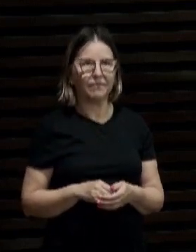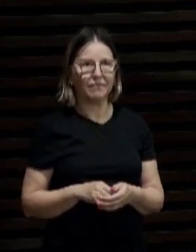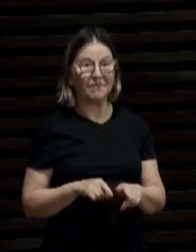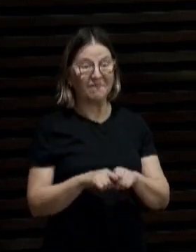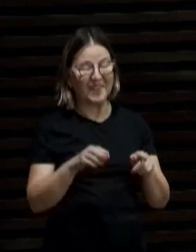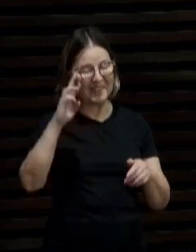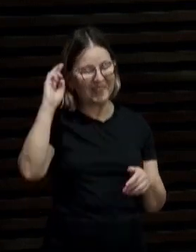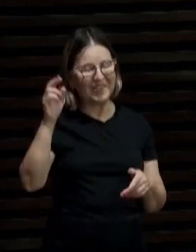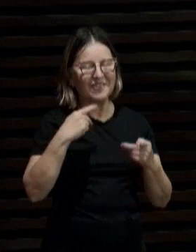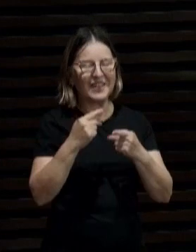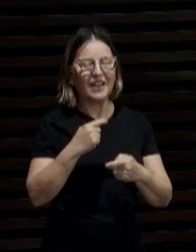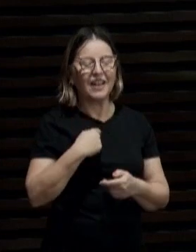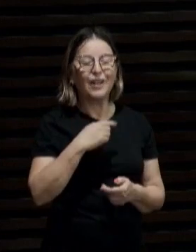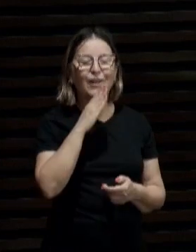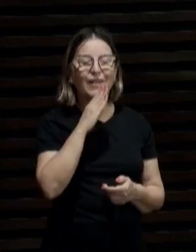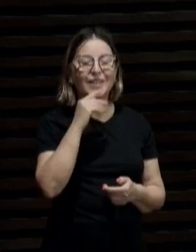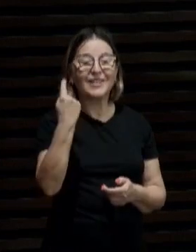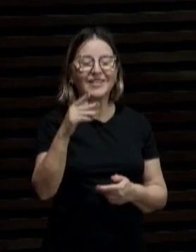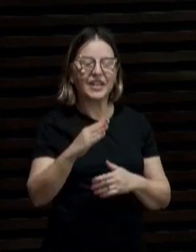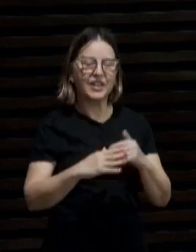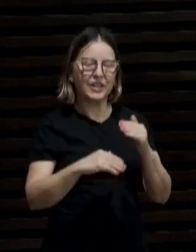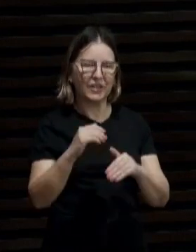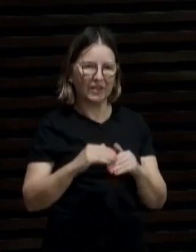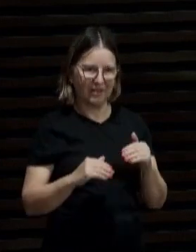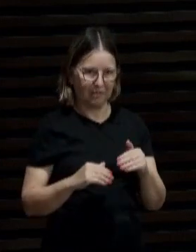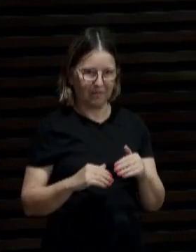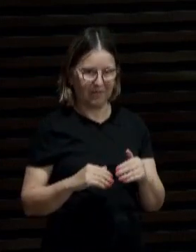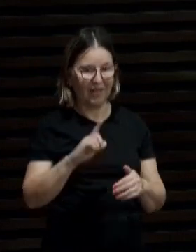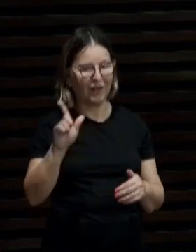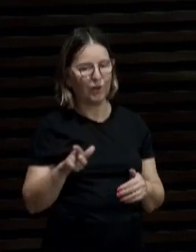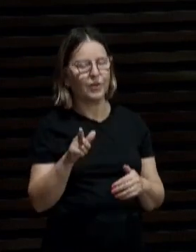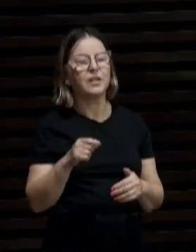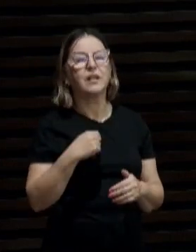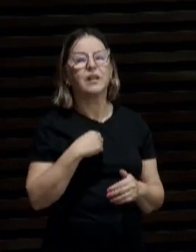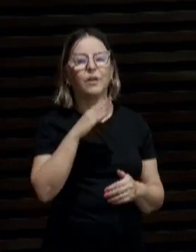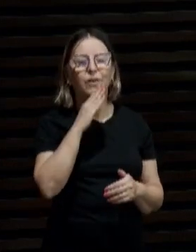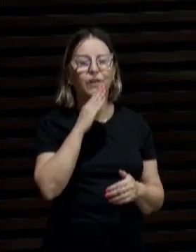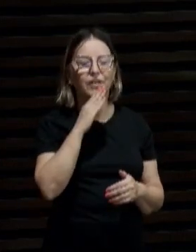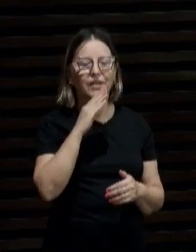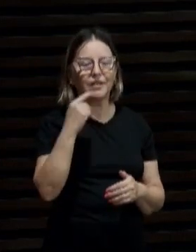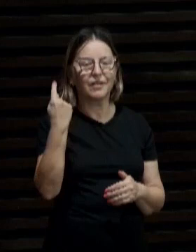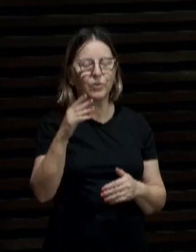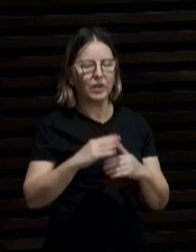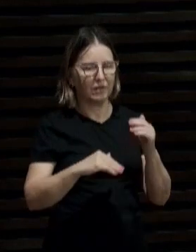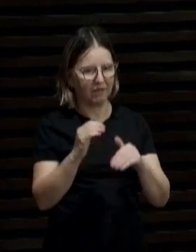diz: conheço as tuas obras. PIB Londrina, eu conheço as tuas obras. Márcio Frois.